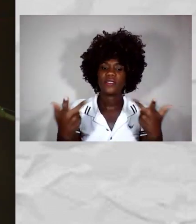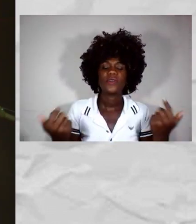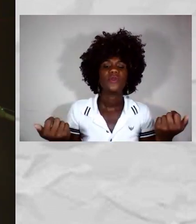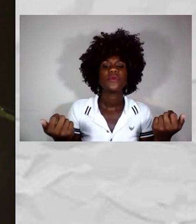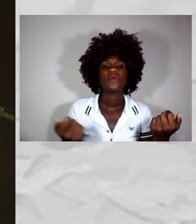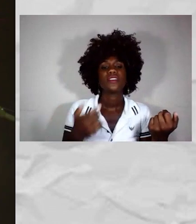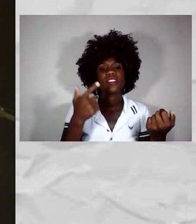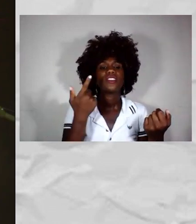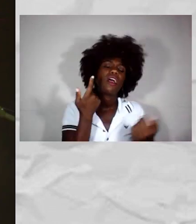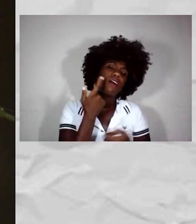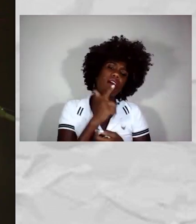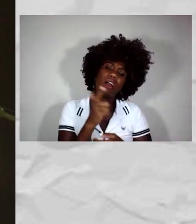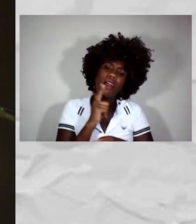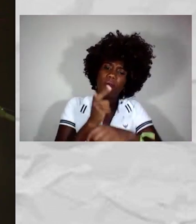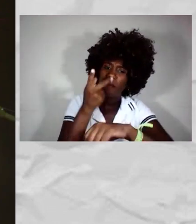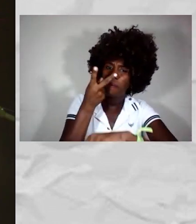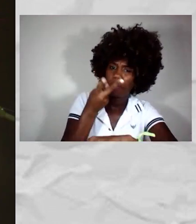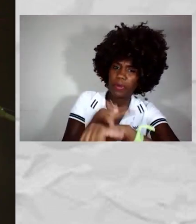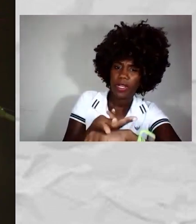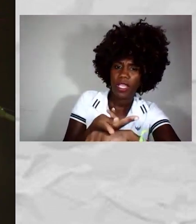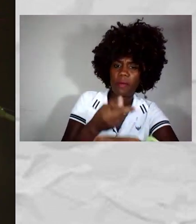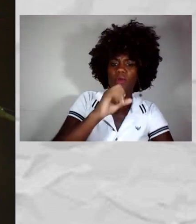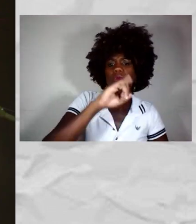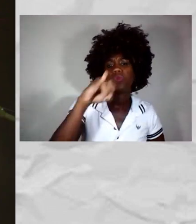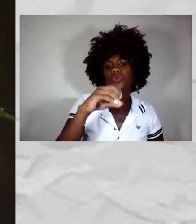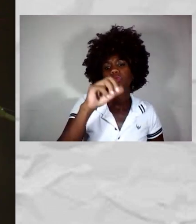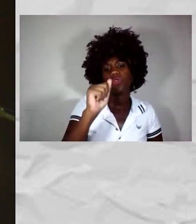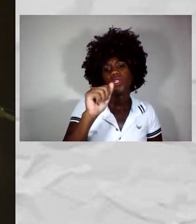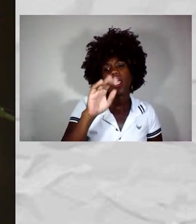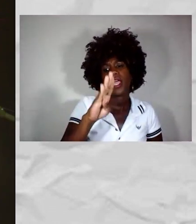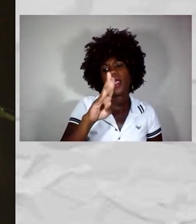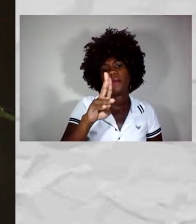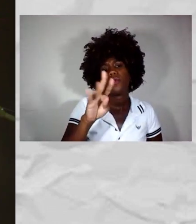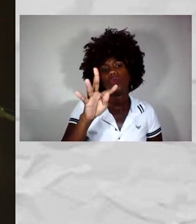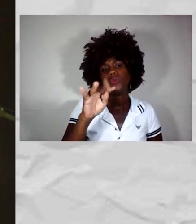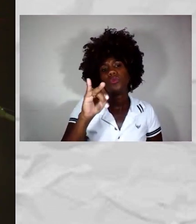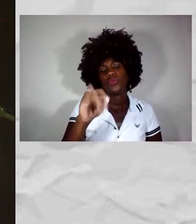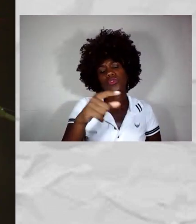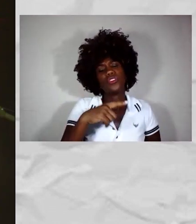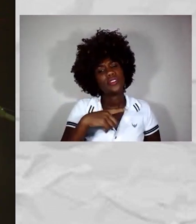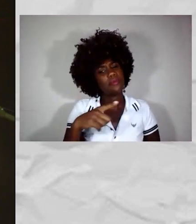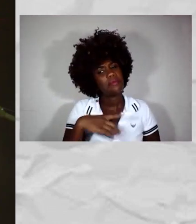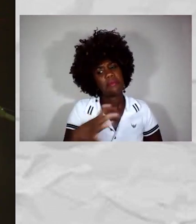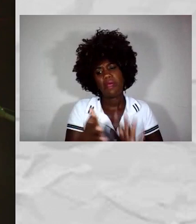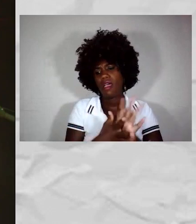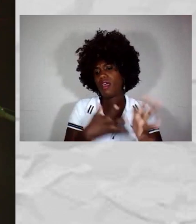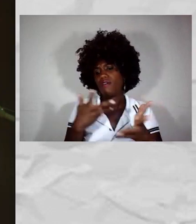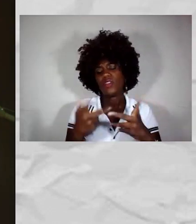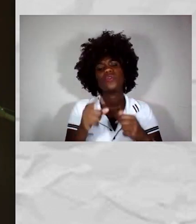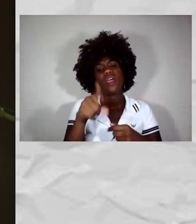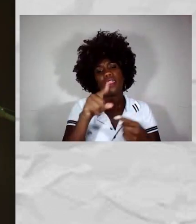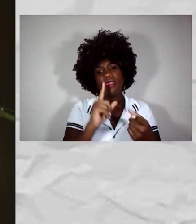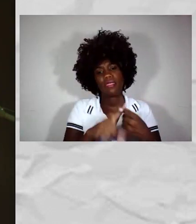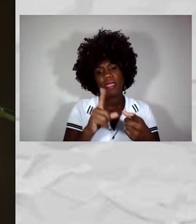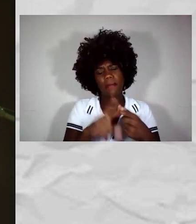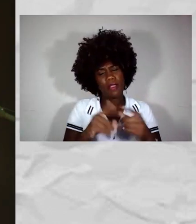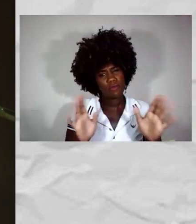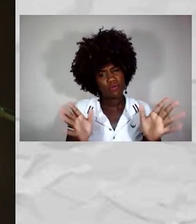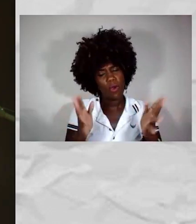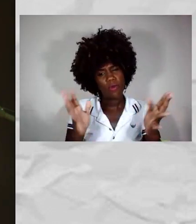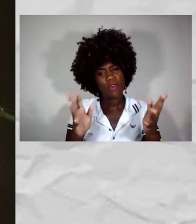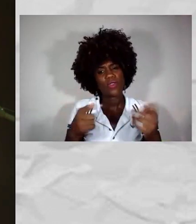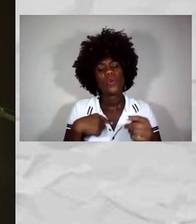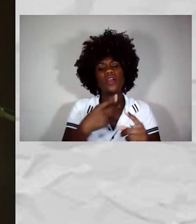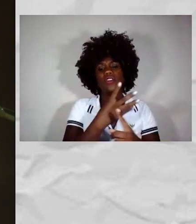já ganhou o Jabuti com um livro de contos belíssimos e, assim, é também um provocador da